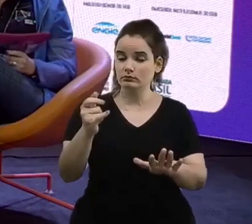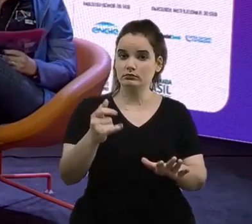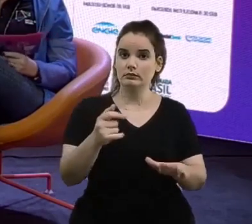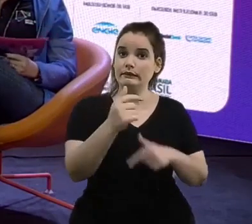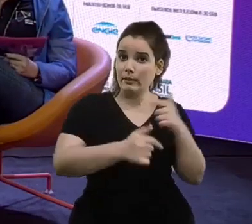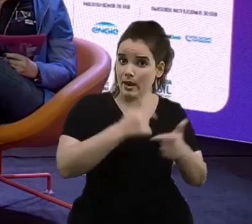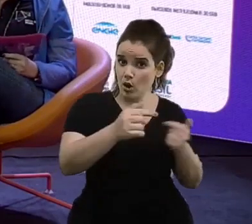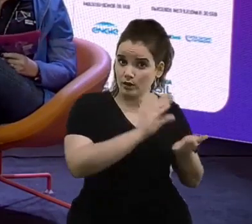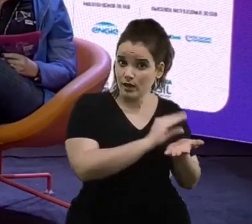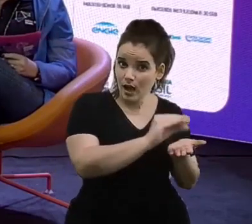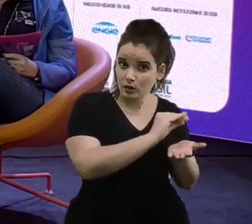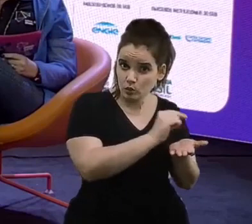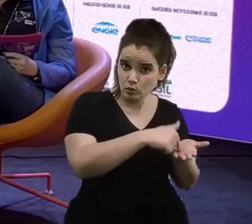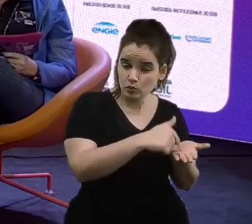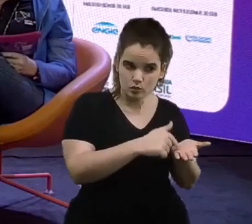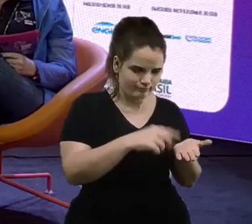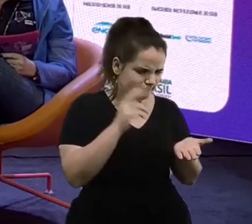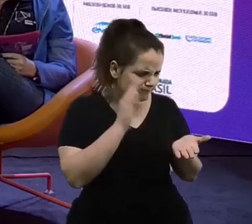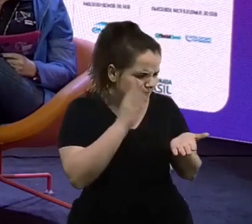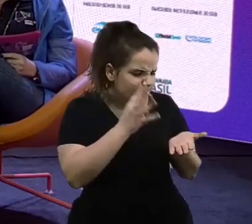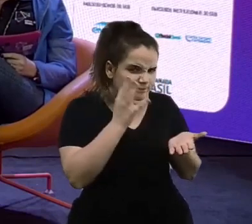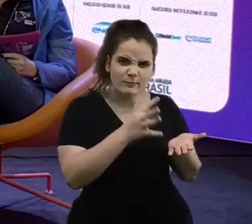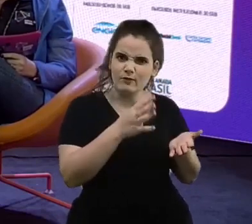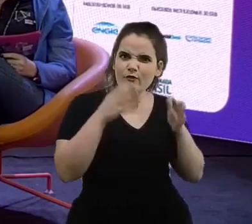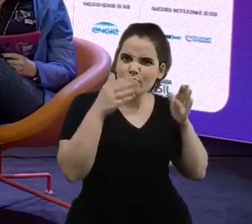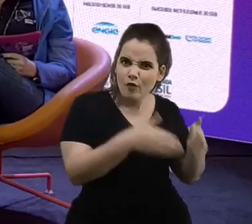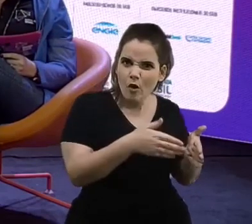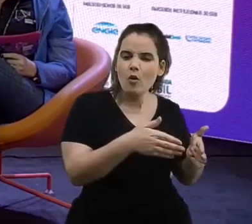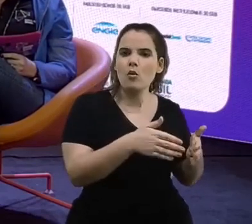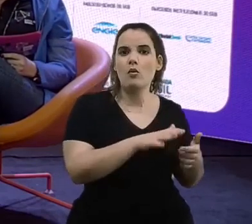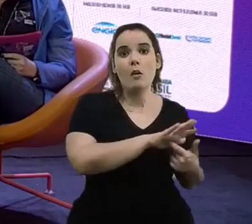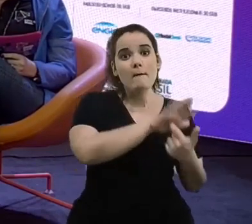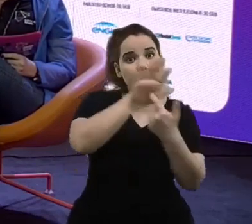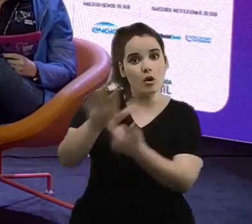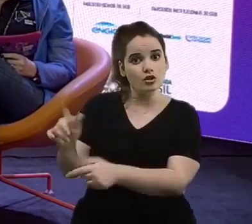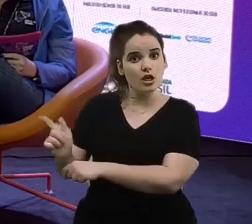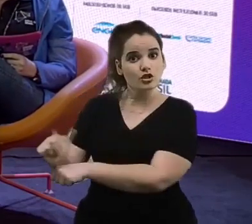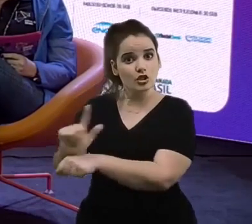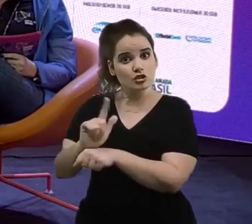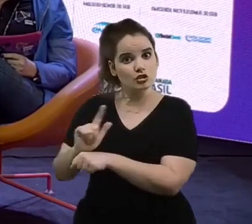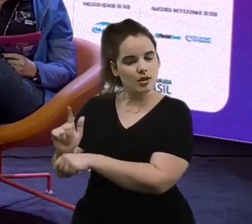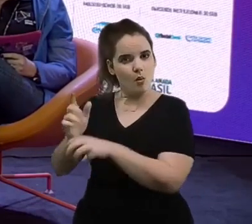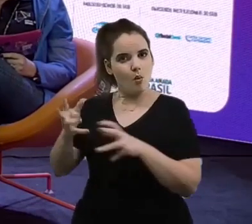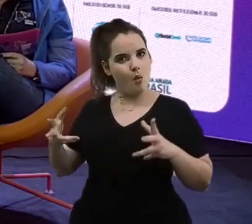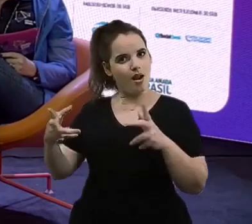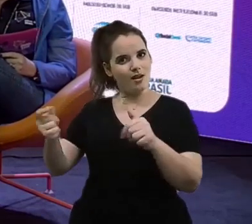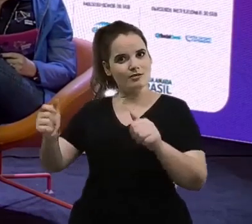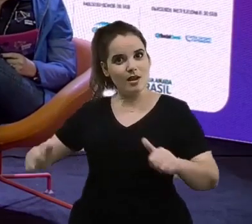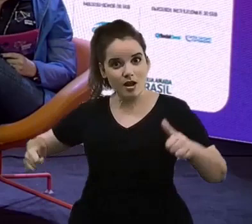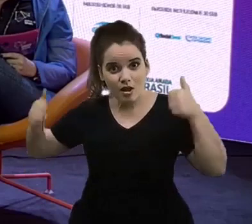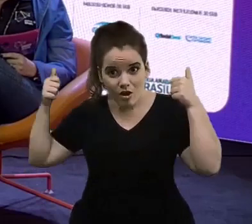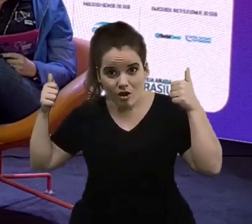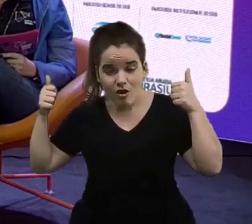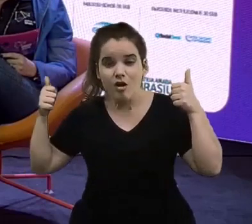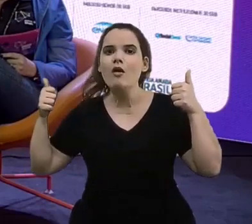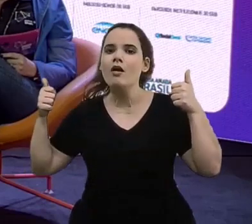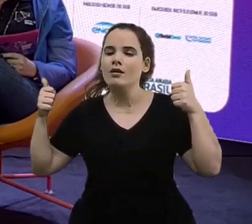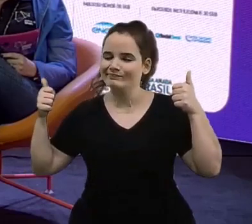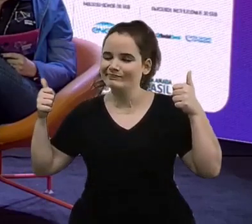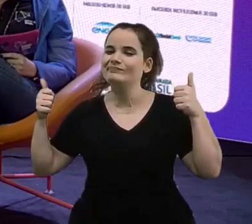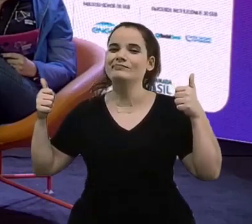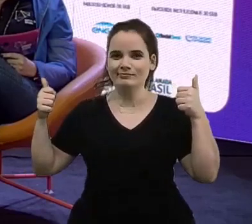considera que é um projeto piloto. A gente começa com a Covid-19, mas a gente quer expandir isso para outras bases de dados, para outras doenças e